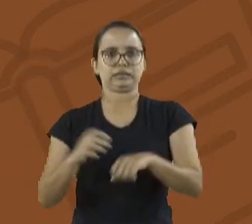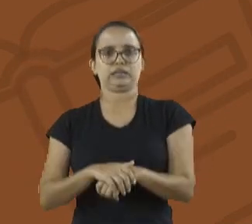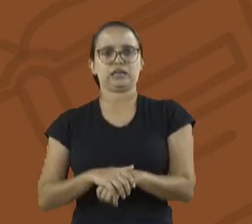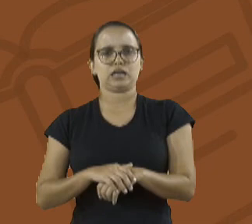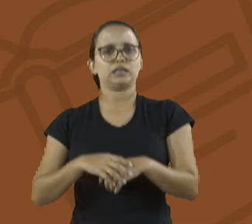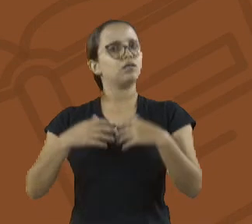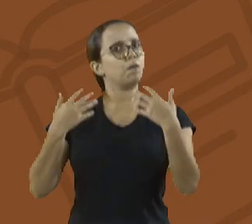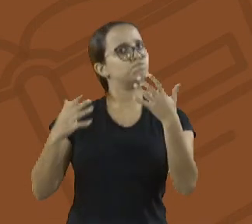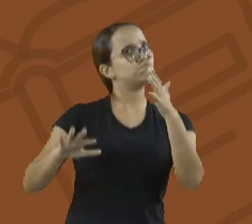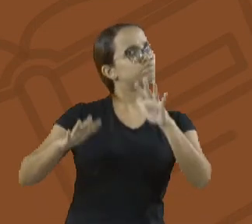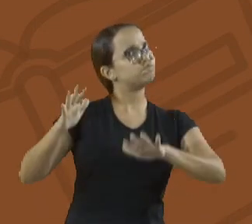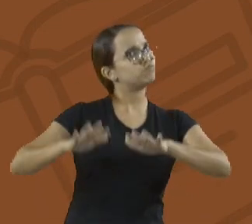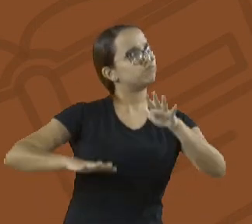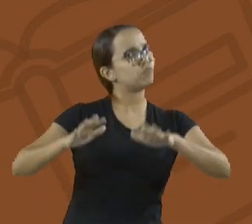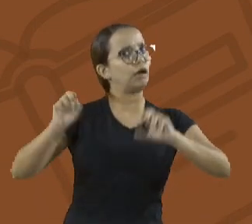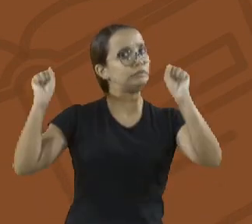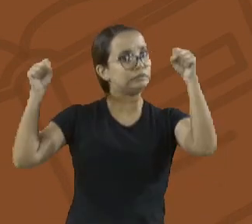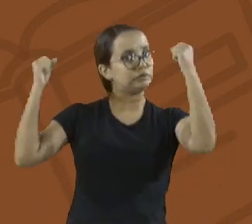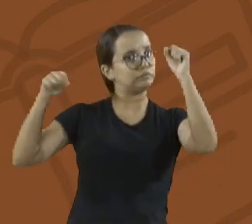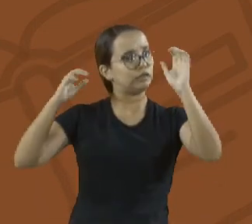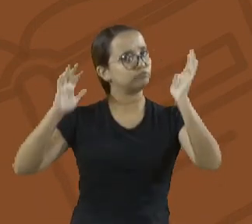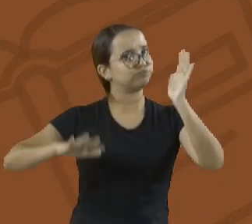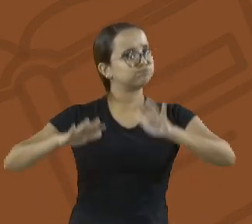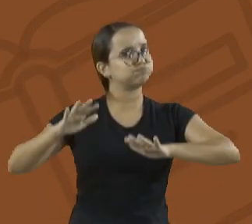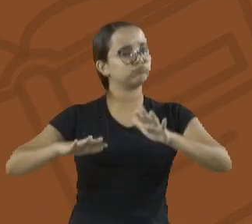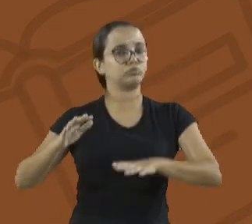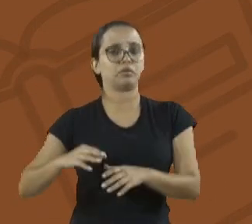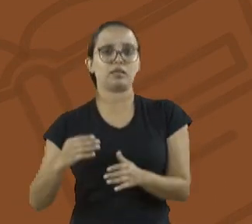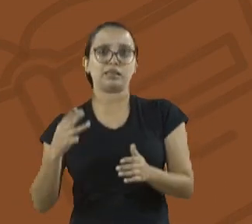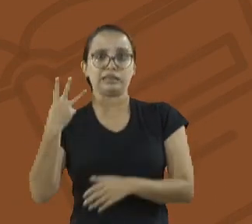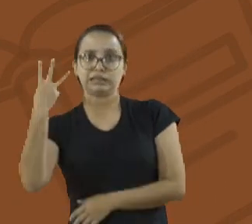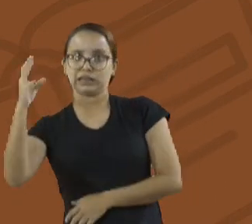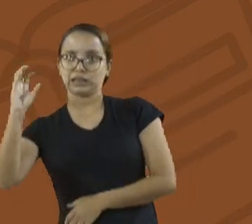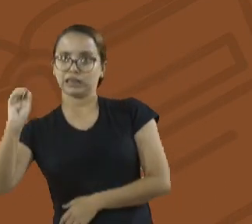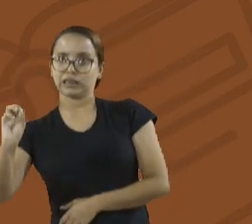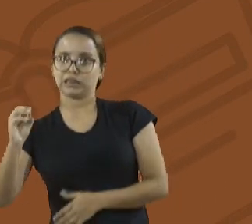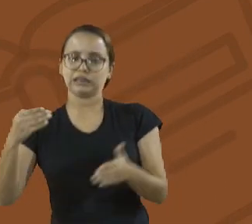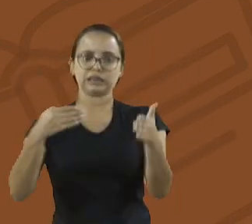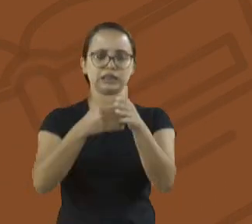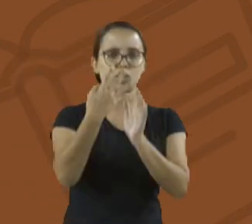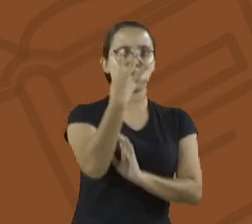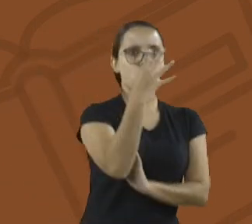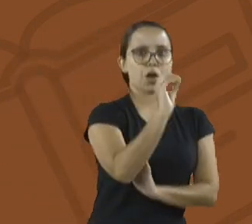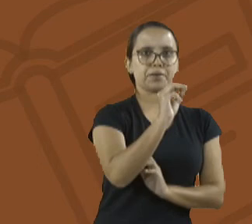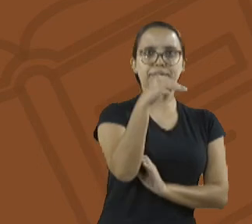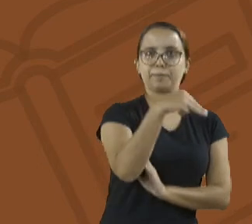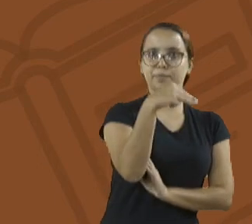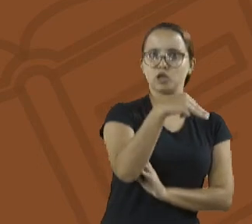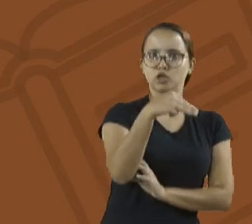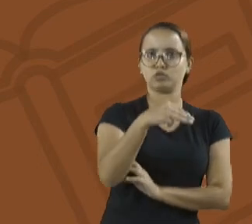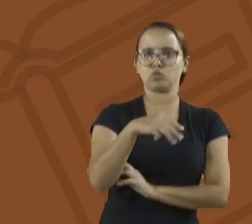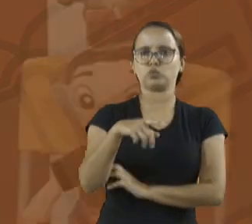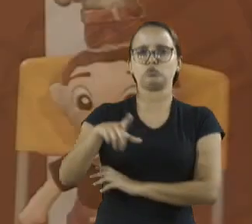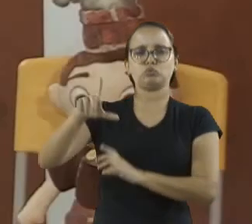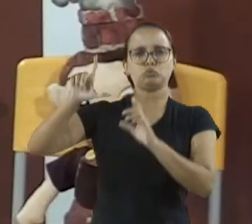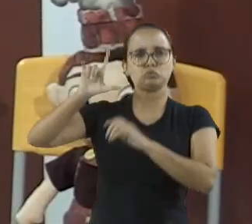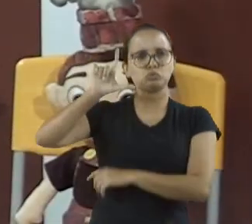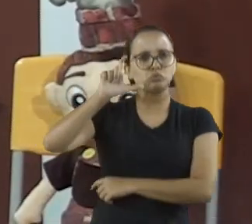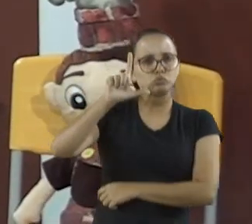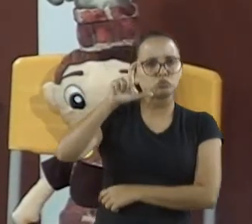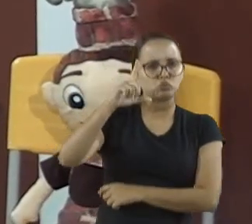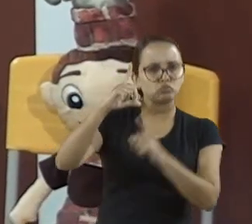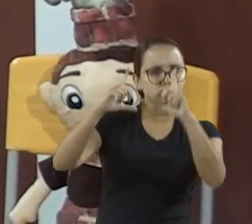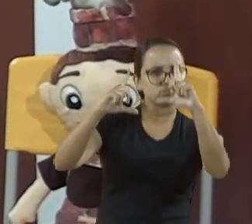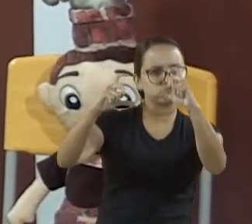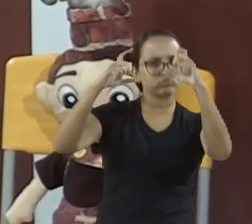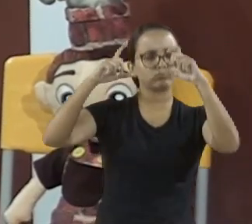moderadas, vigorosas, por 30 a 40 minutos. E aí, postar nas redes sociais lá, tira uma foto, bota lá